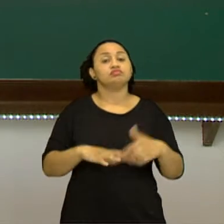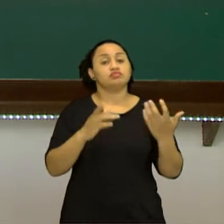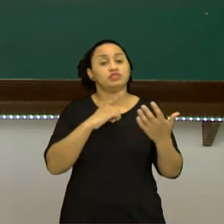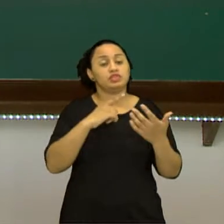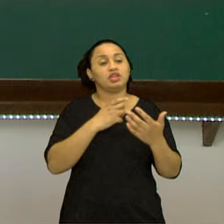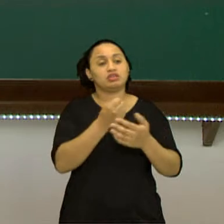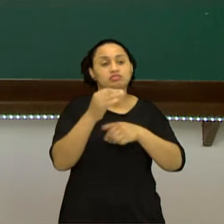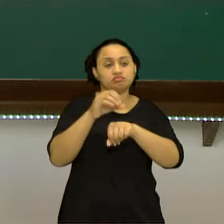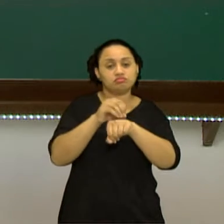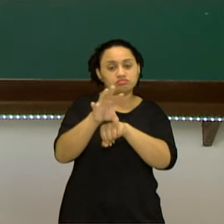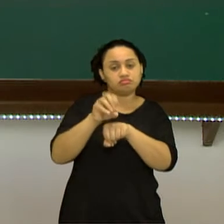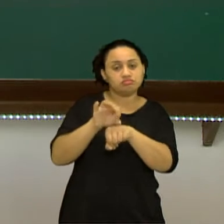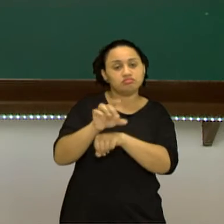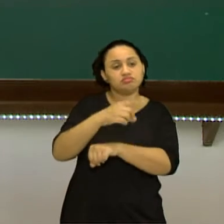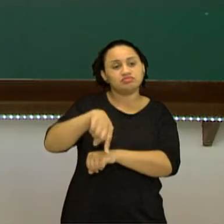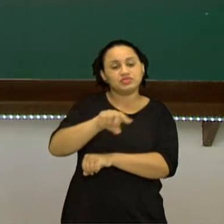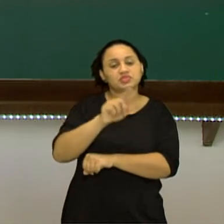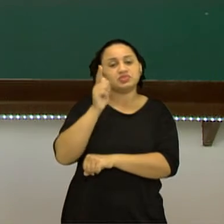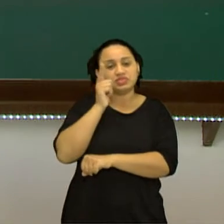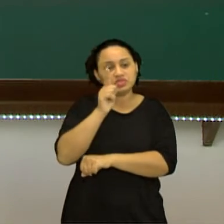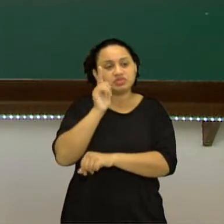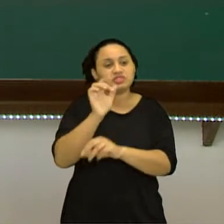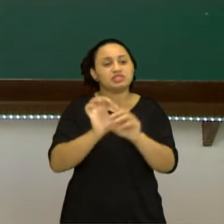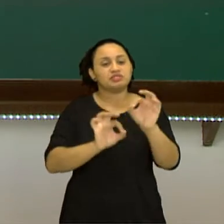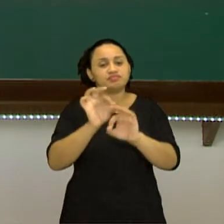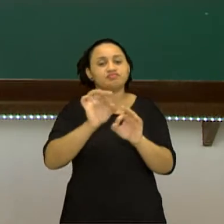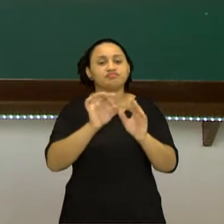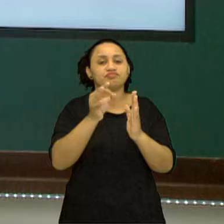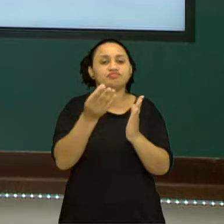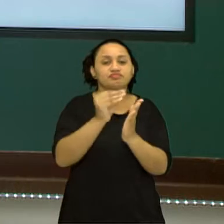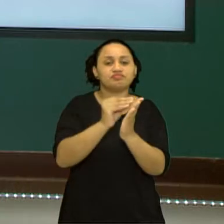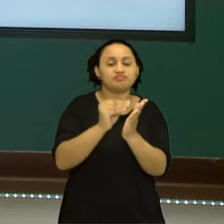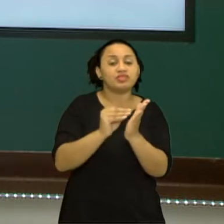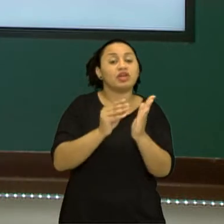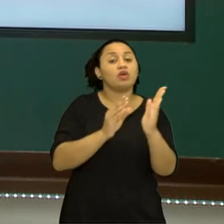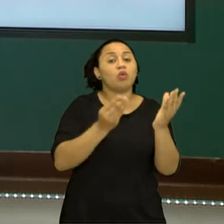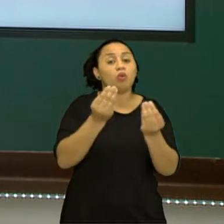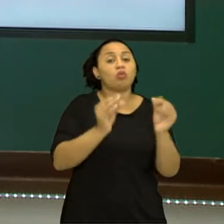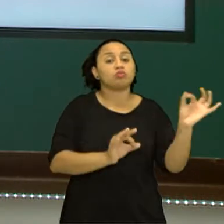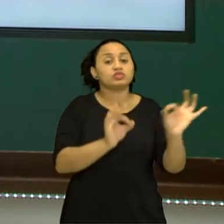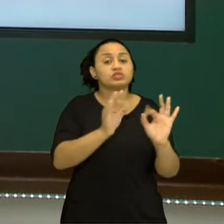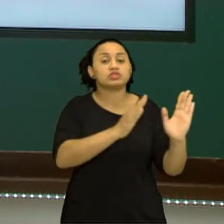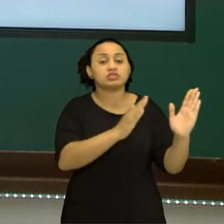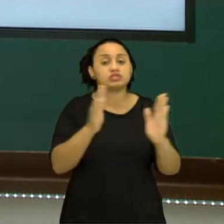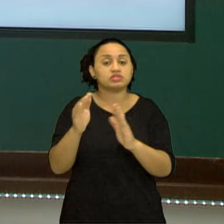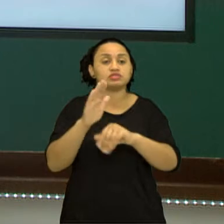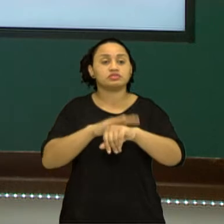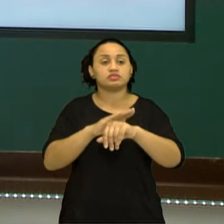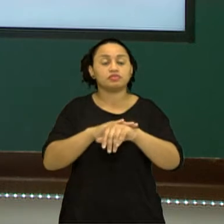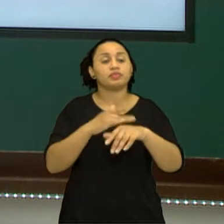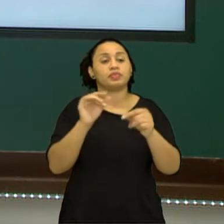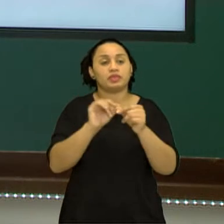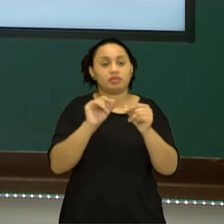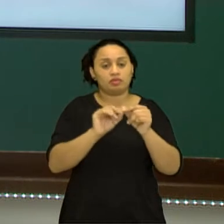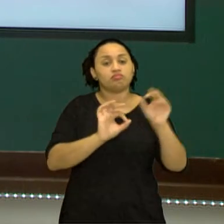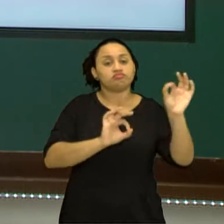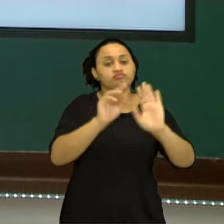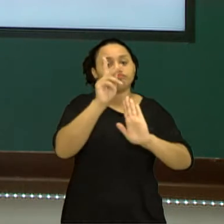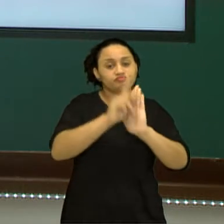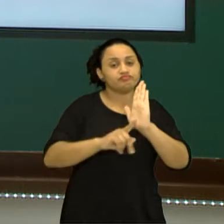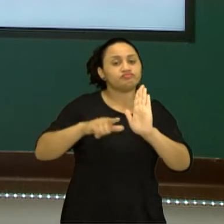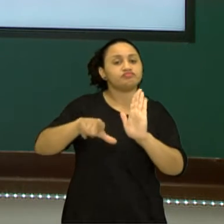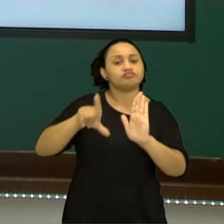algumas dicas, né, para que você tenha esse planejamento da gestão do tempo. Então faça um planejamento com